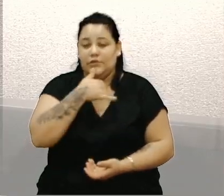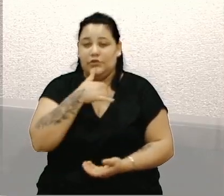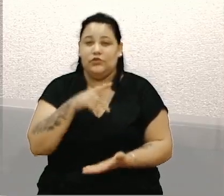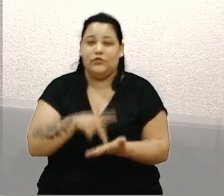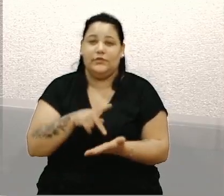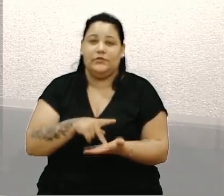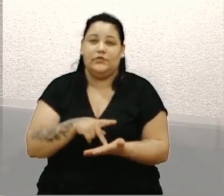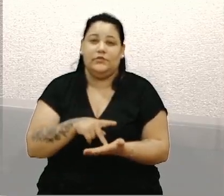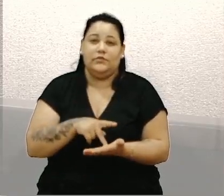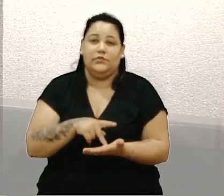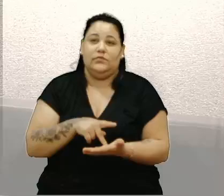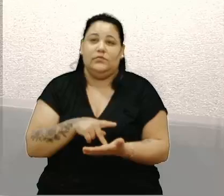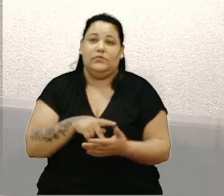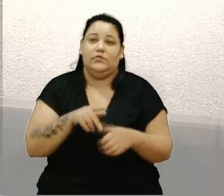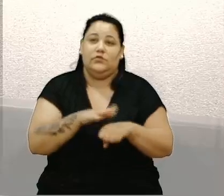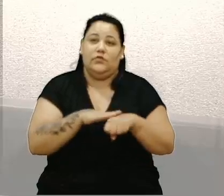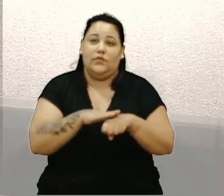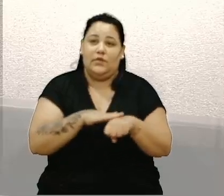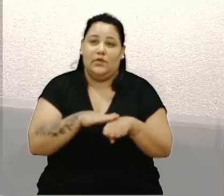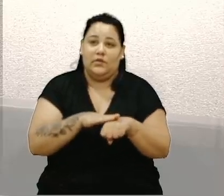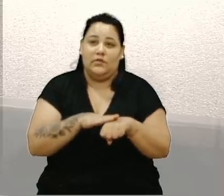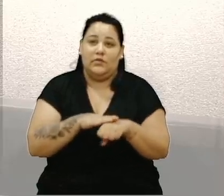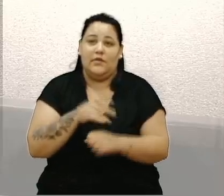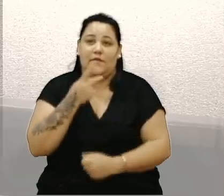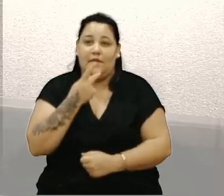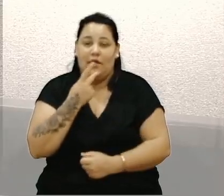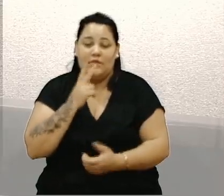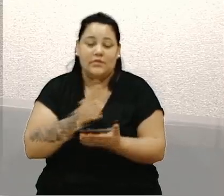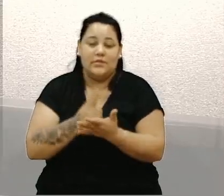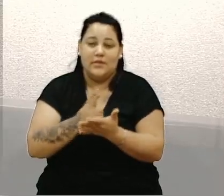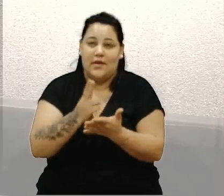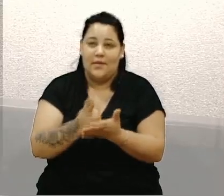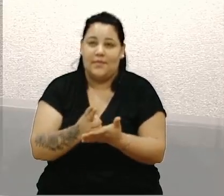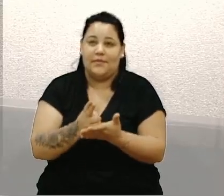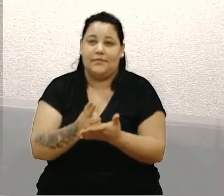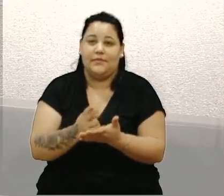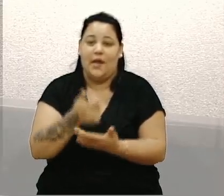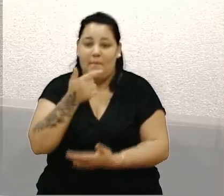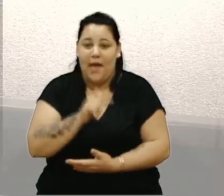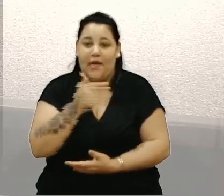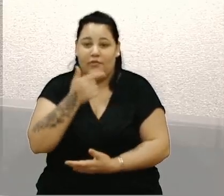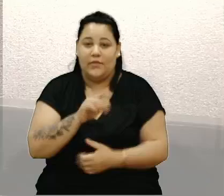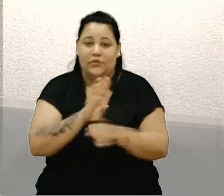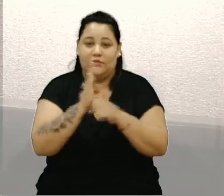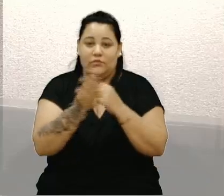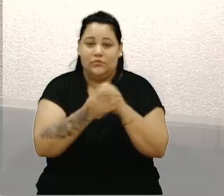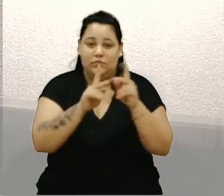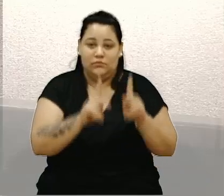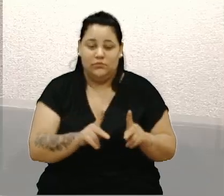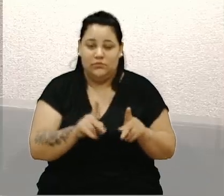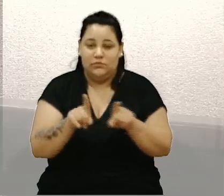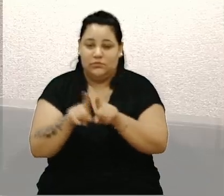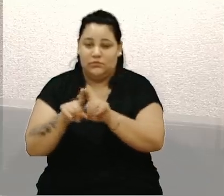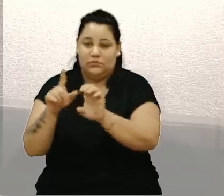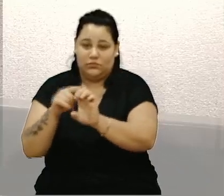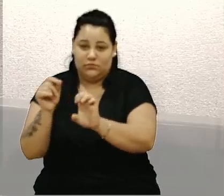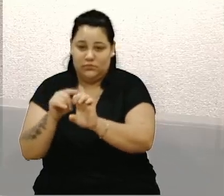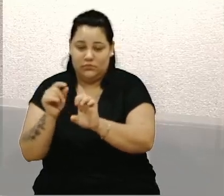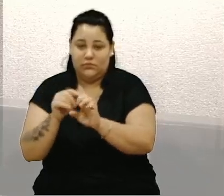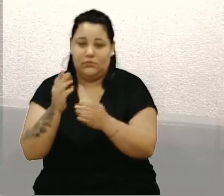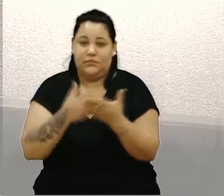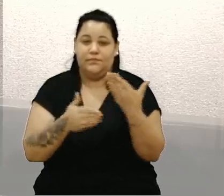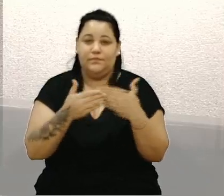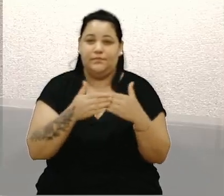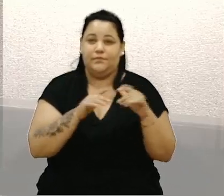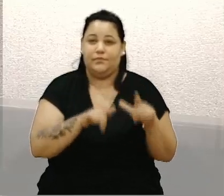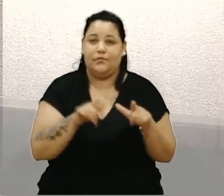quando conversa e eles dizem, sempre é repetido nos bairros pelas pessoas, pelos empresários, em todos os